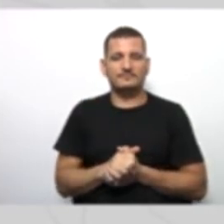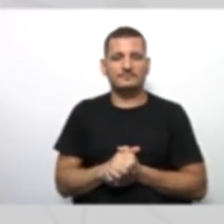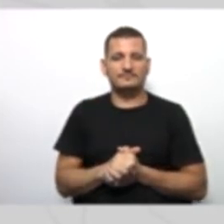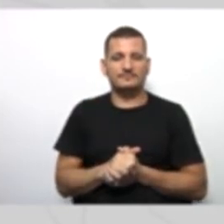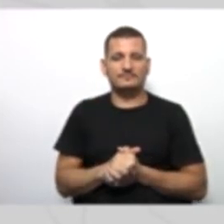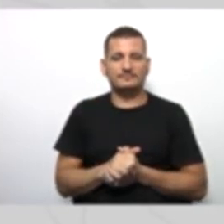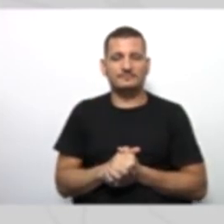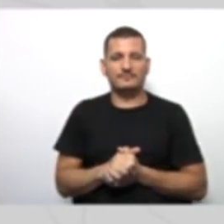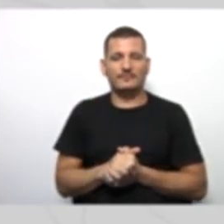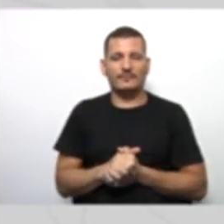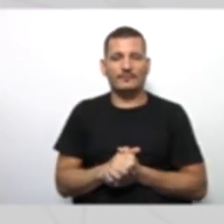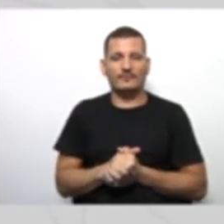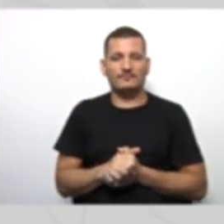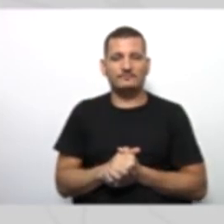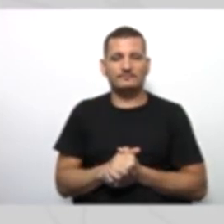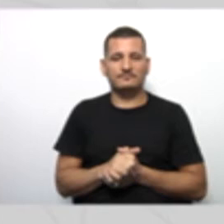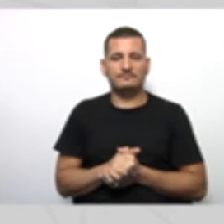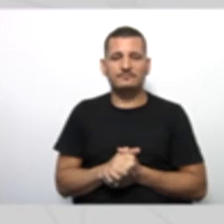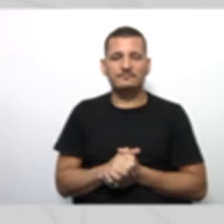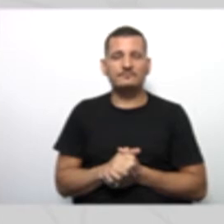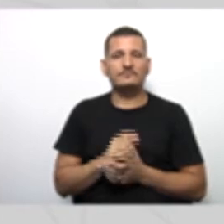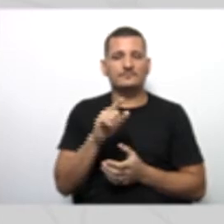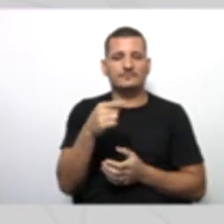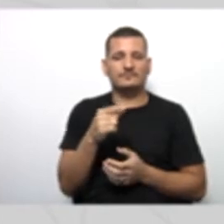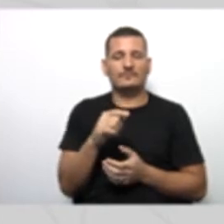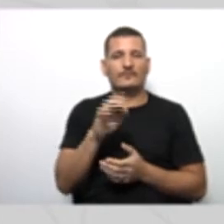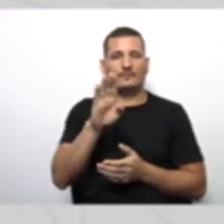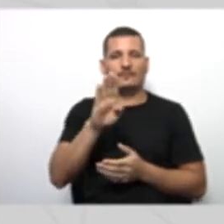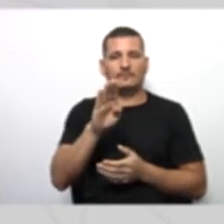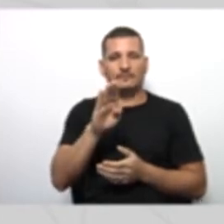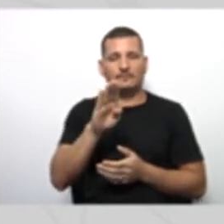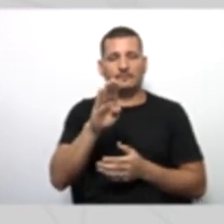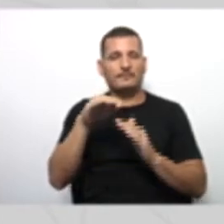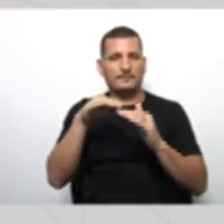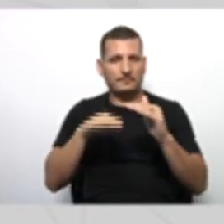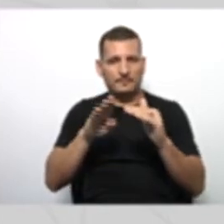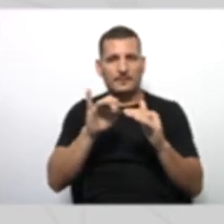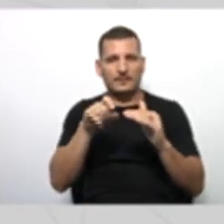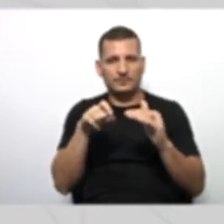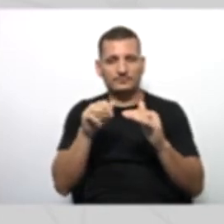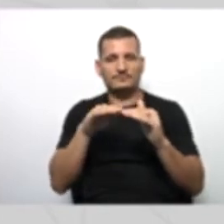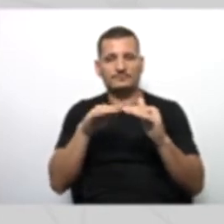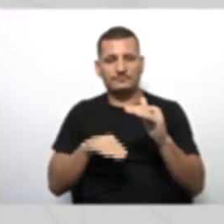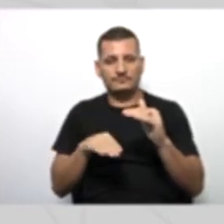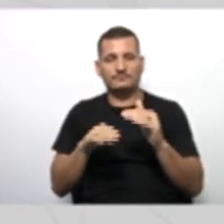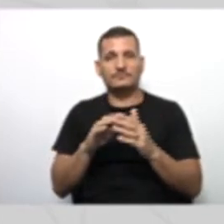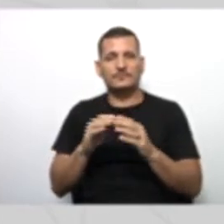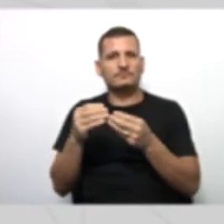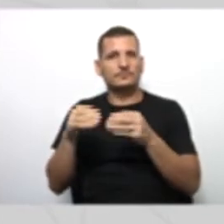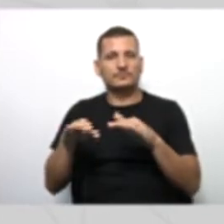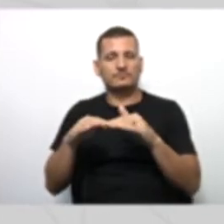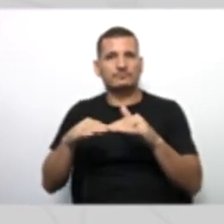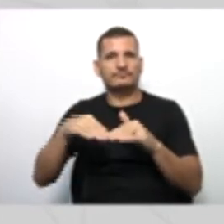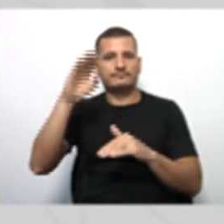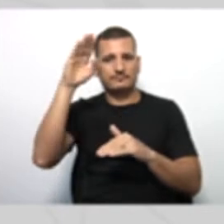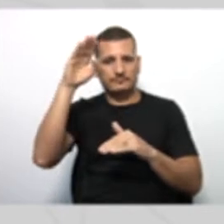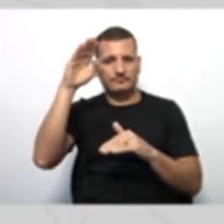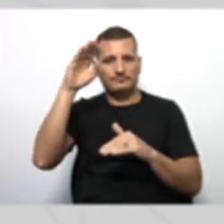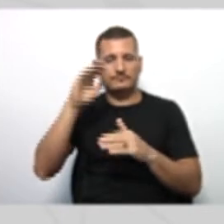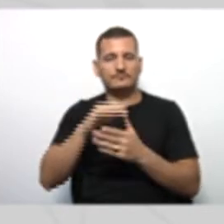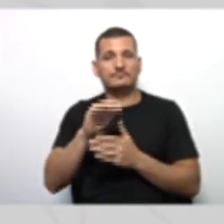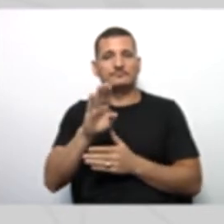nota 8 ali. Olha só o risco que é isso. Se você não tiver dinheiro, você não consegue fazer aquisições, você não consegue pagar